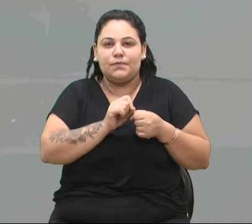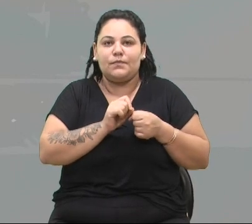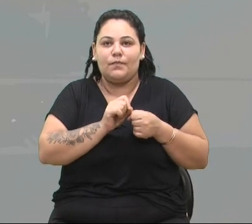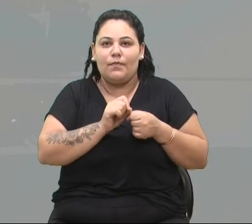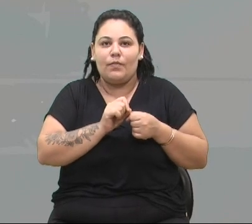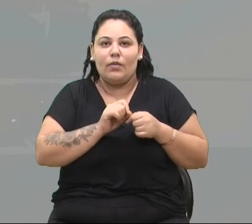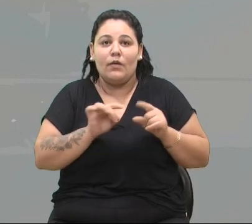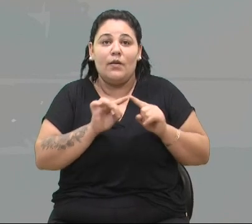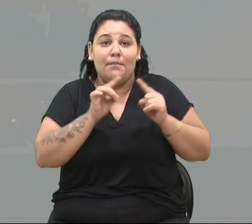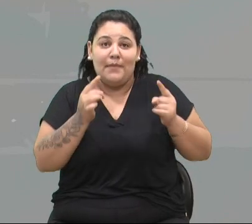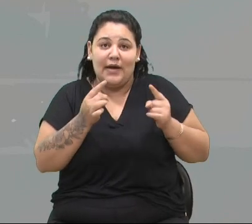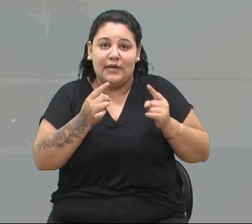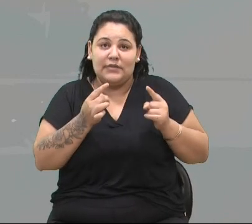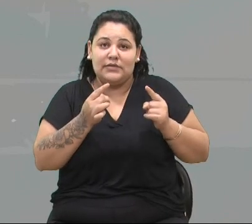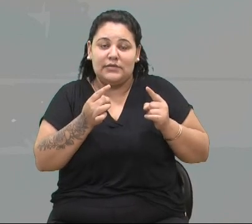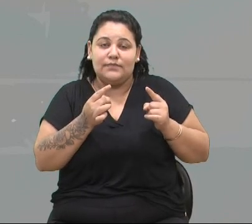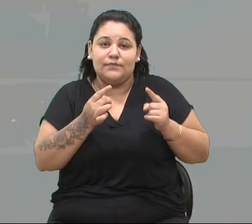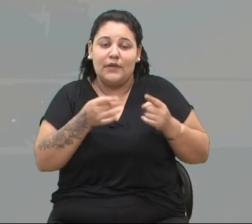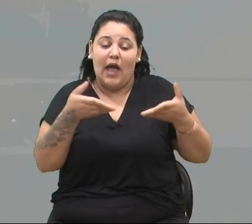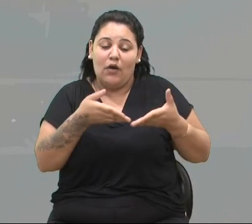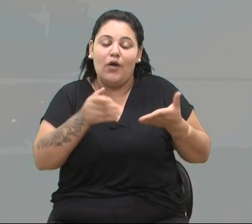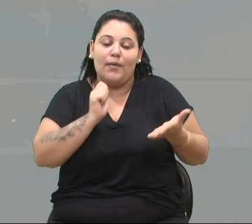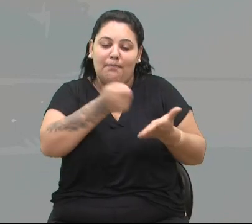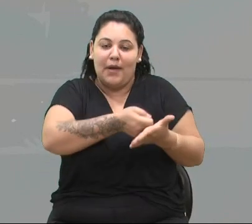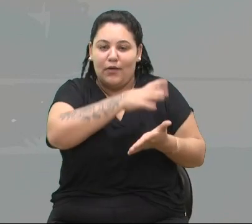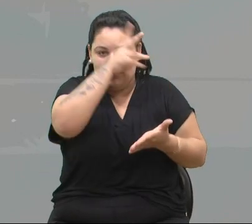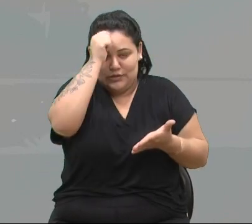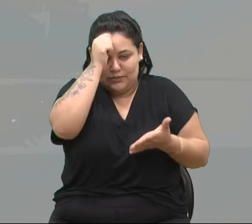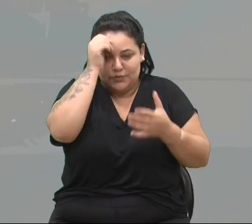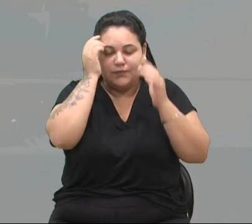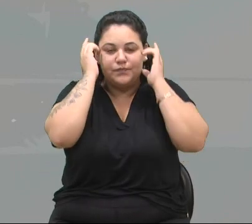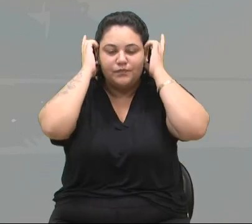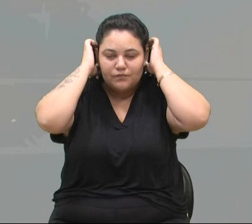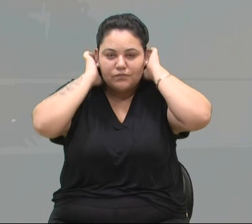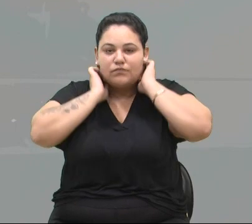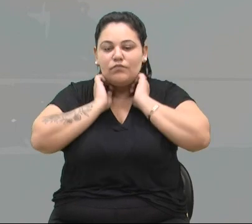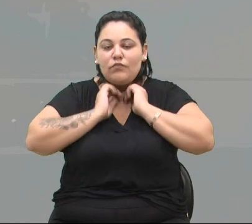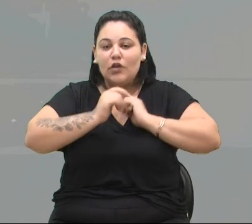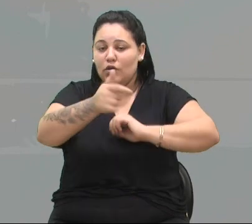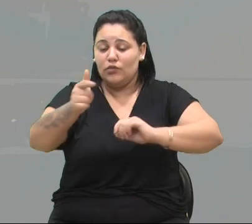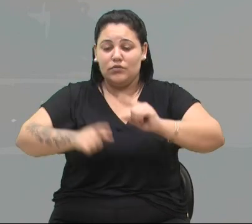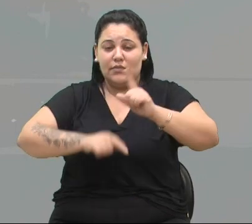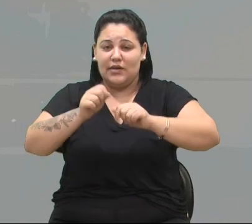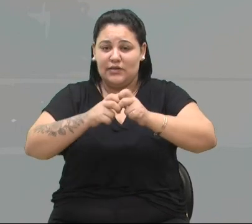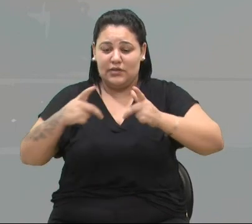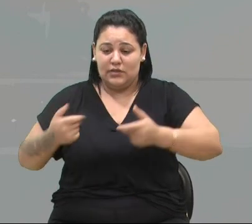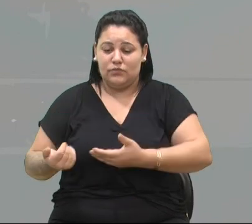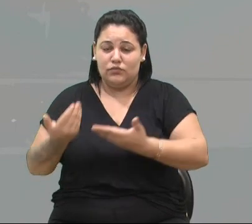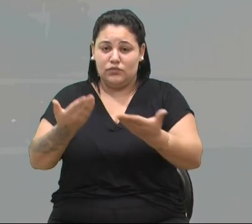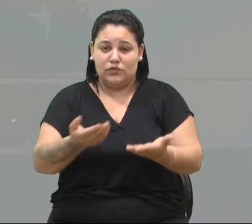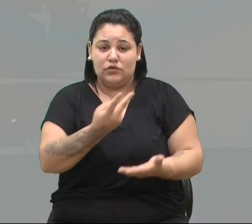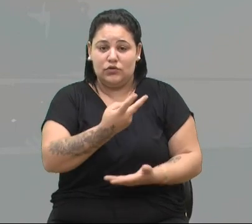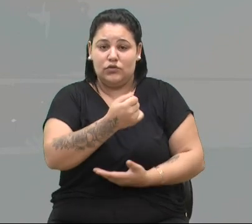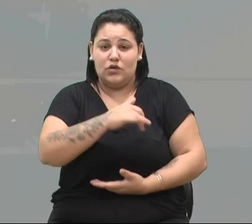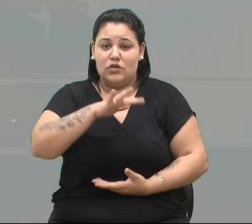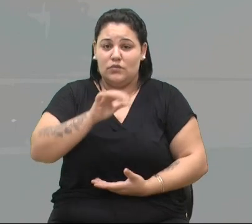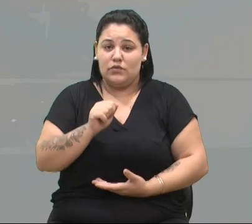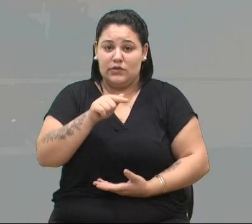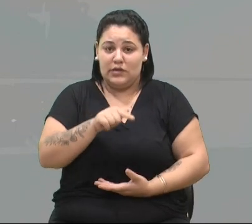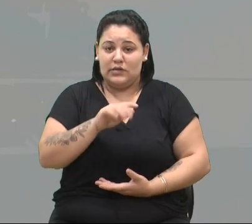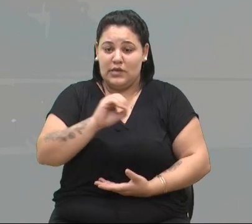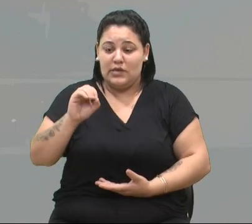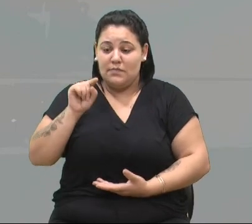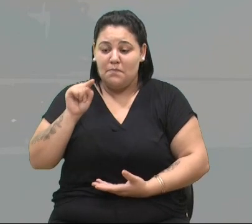mas que não saía do bolso do município, que agora sai. E outros materiais fornecidos, 2.700.000